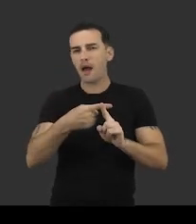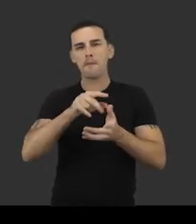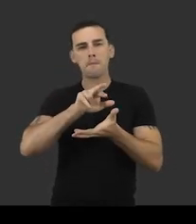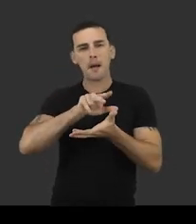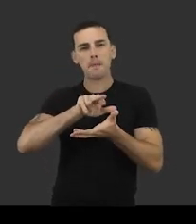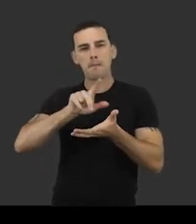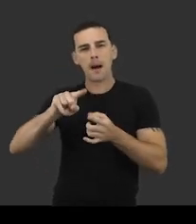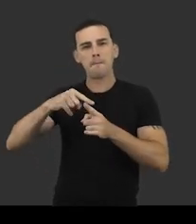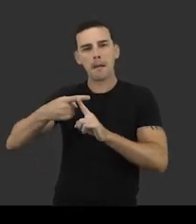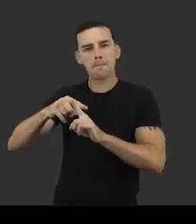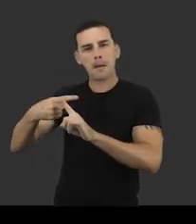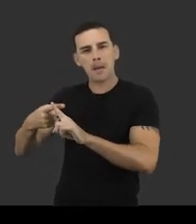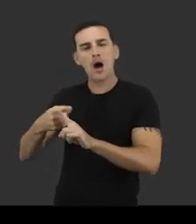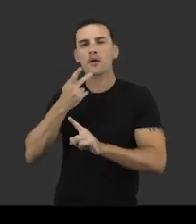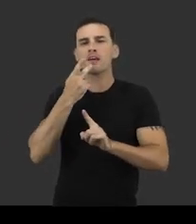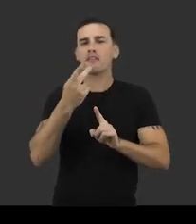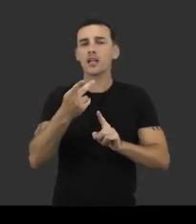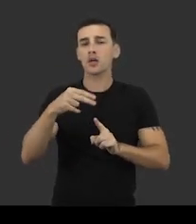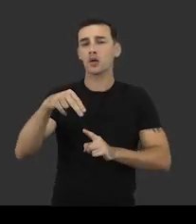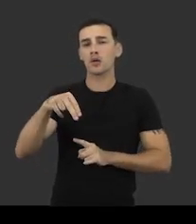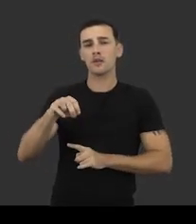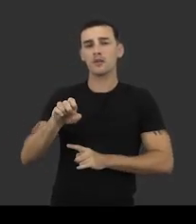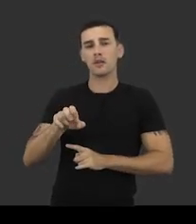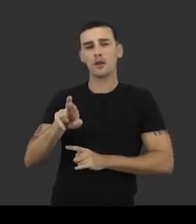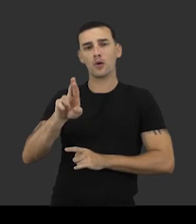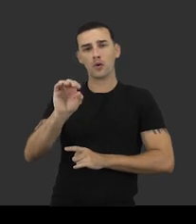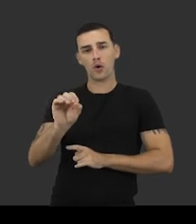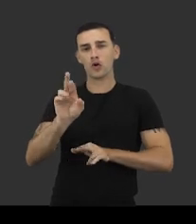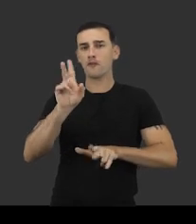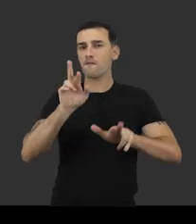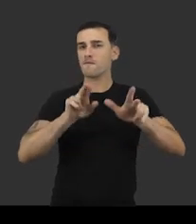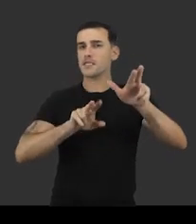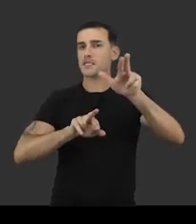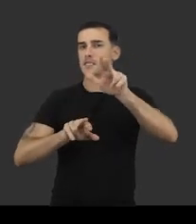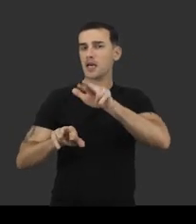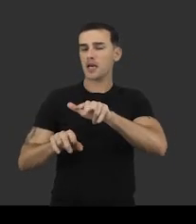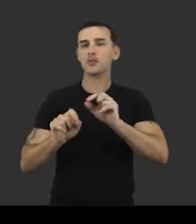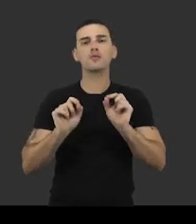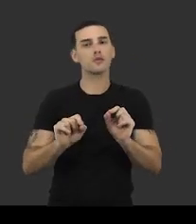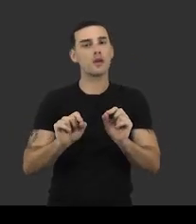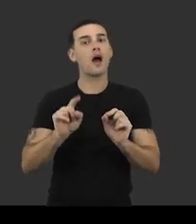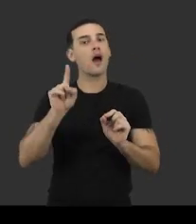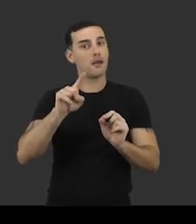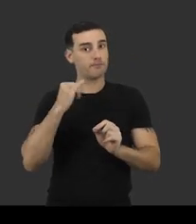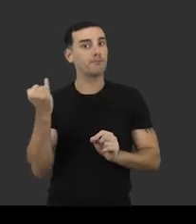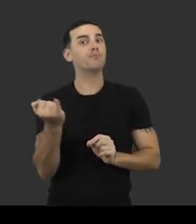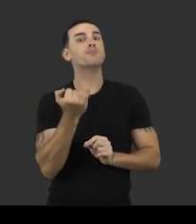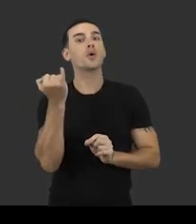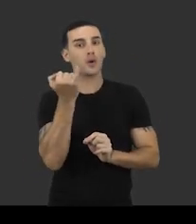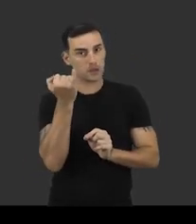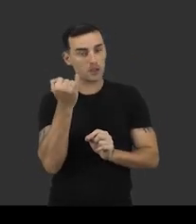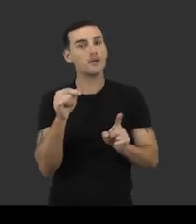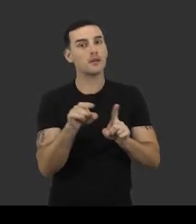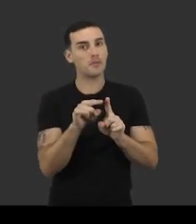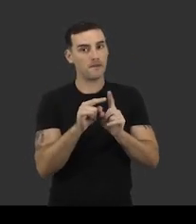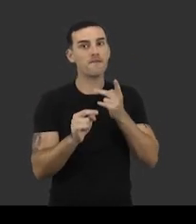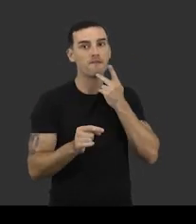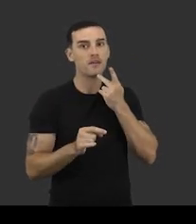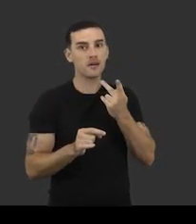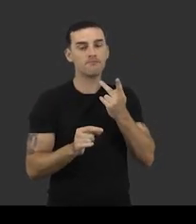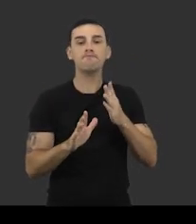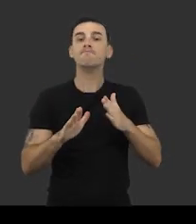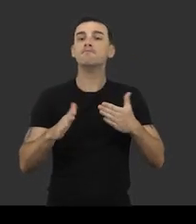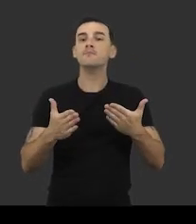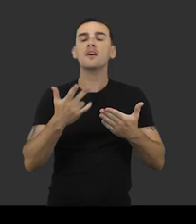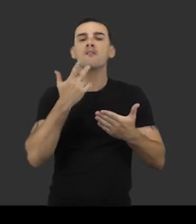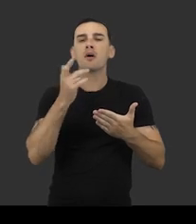pessoas que estão falando sobre a neurodiversidade de uma forma que é bastante importante ser dita. Então, quando a